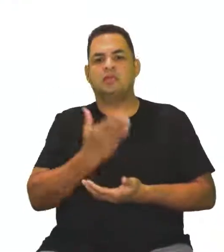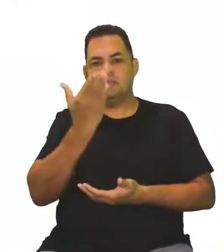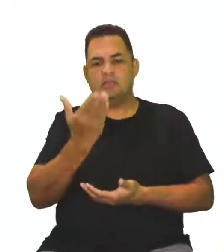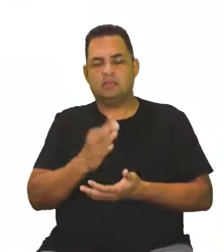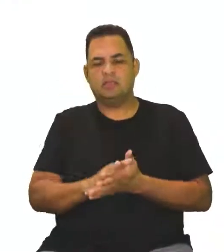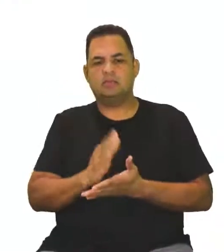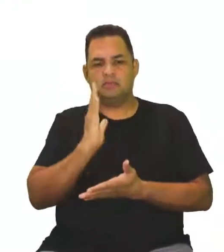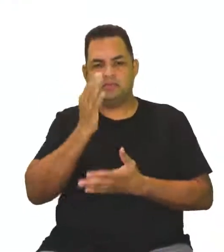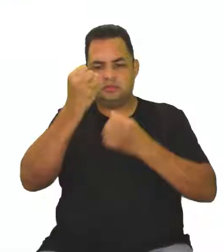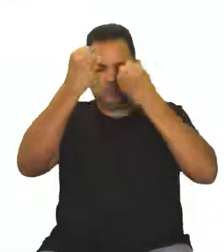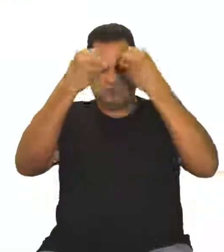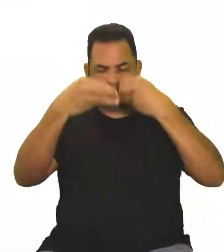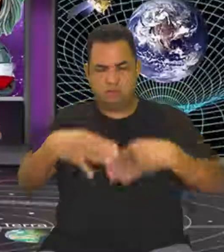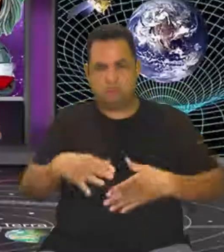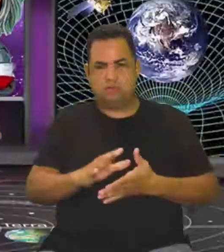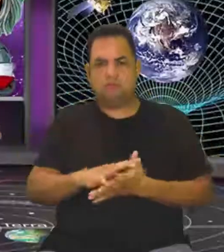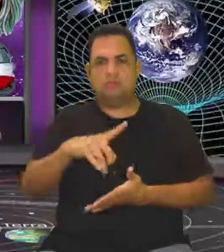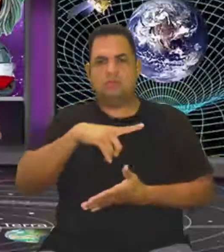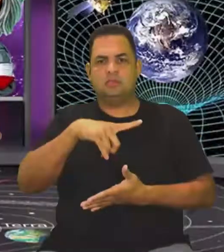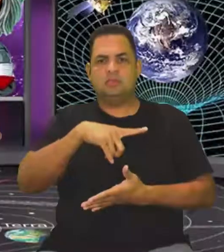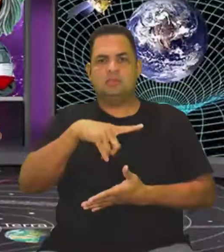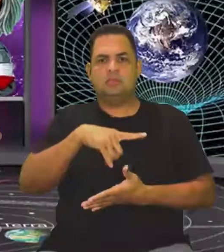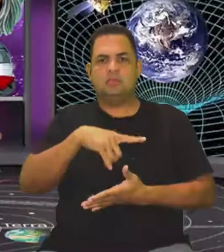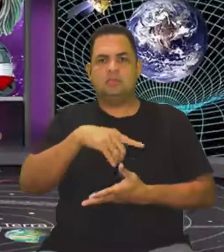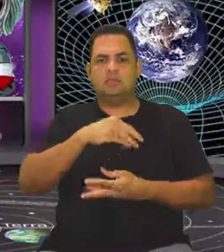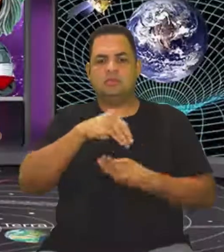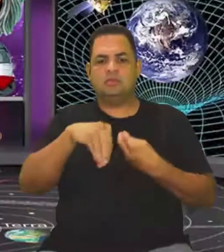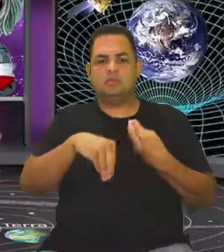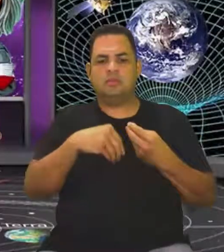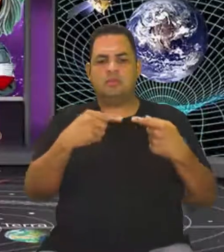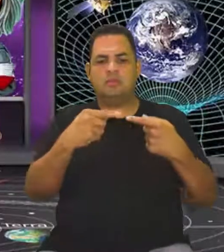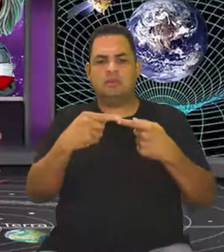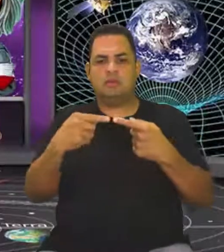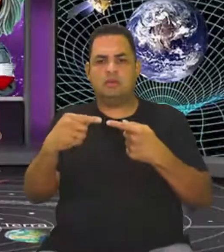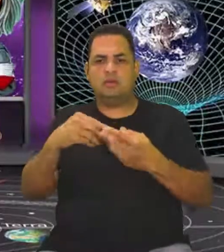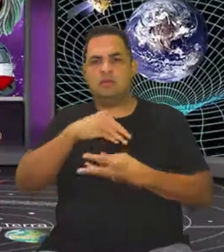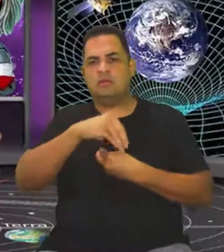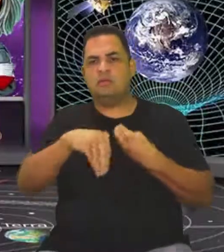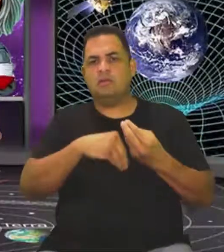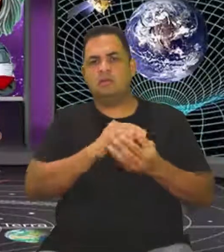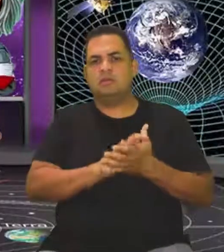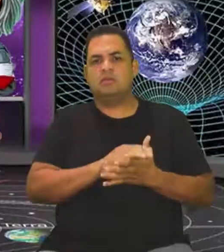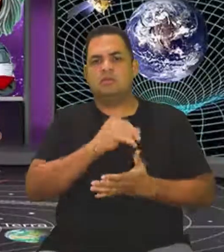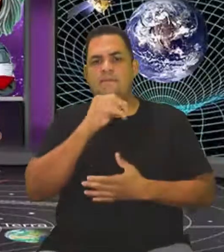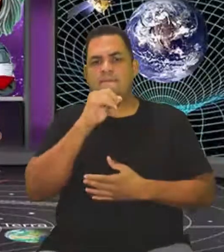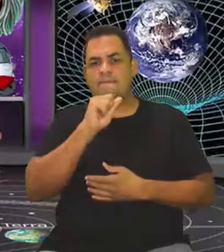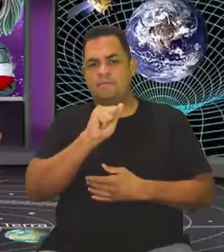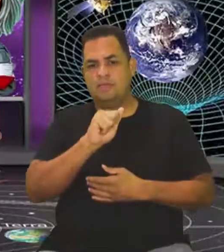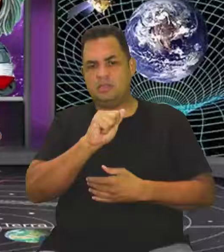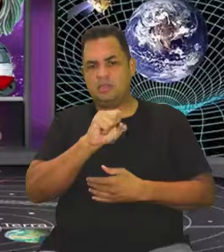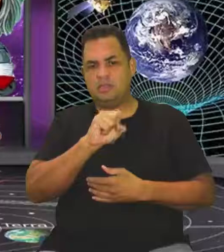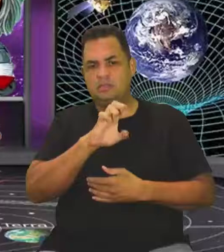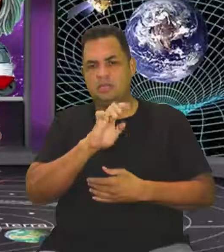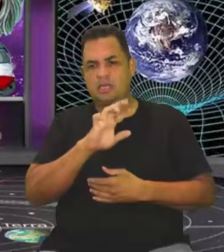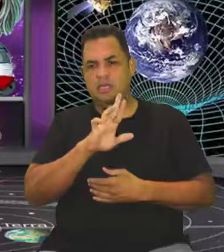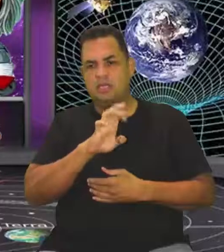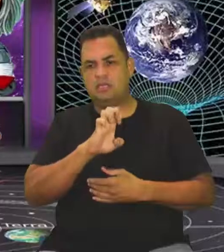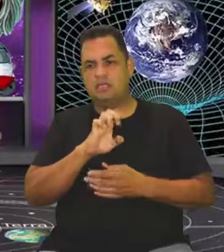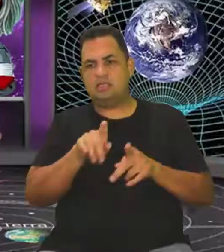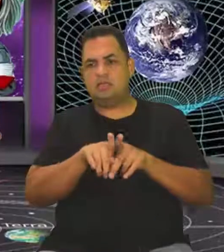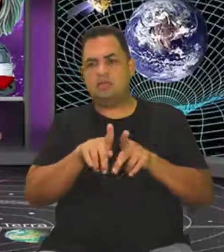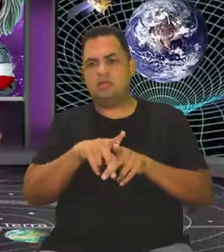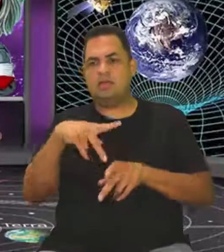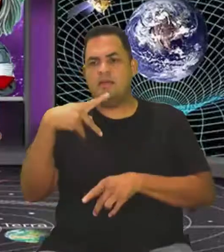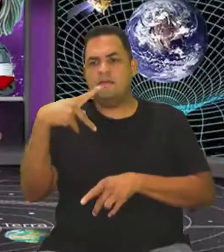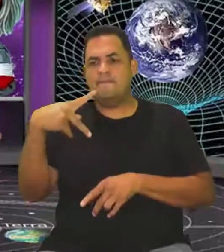para vocês. Se eu tenho uma associação mista, eu vou ter associação em paralelo e eu vou ter associação em série. Então, o que